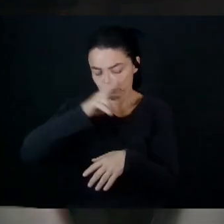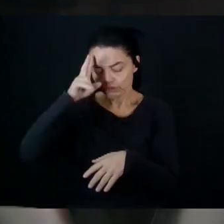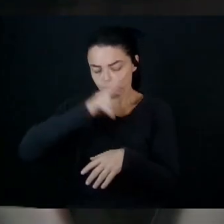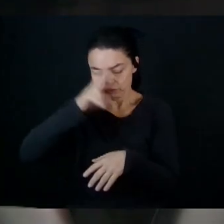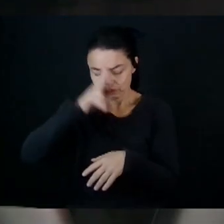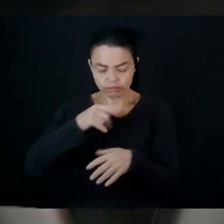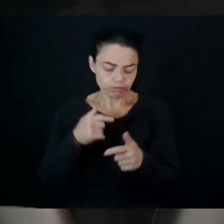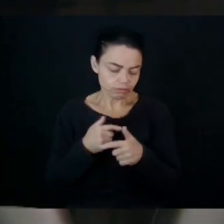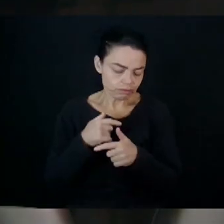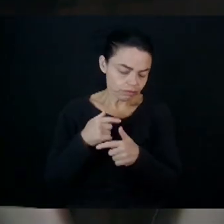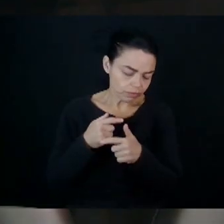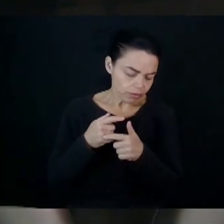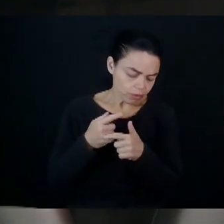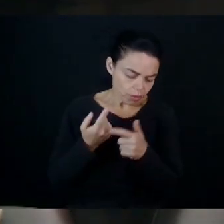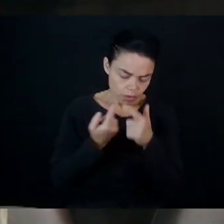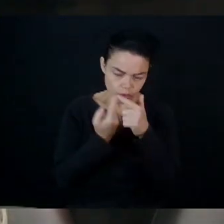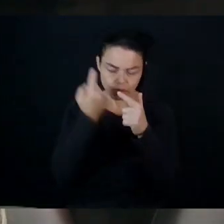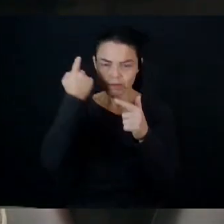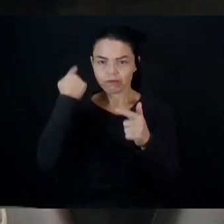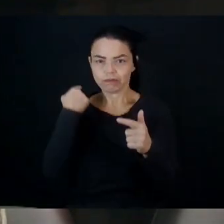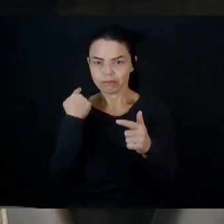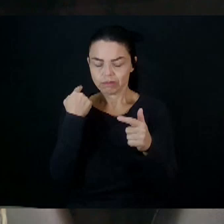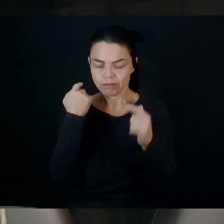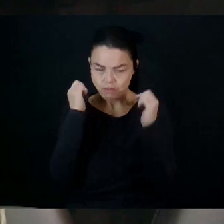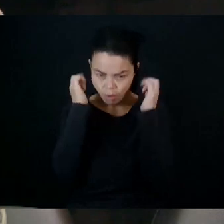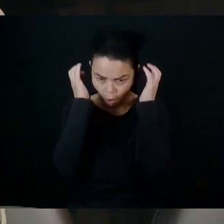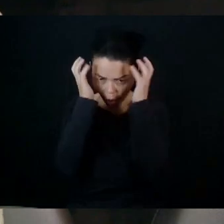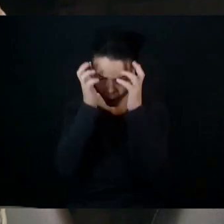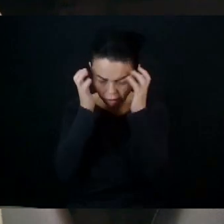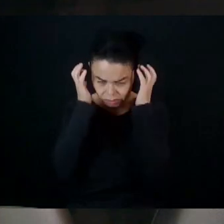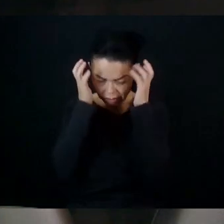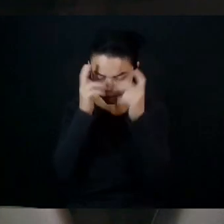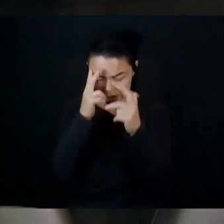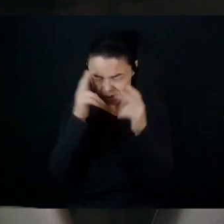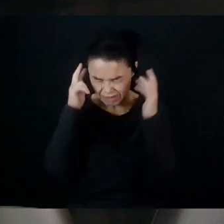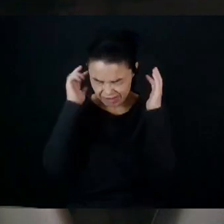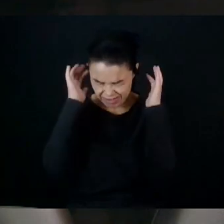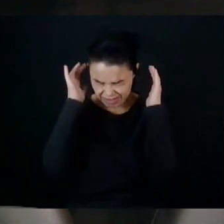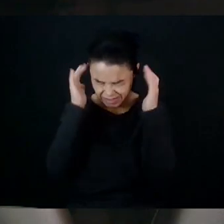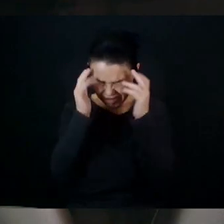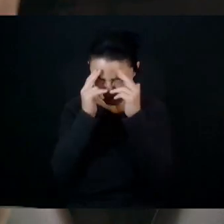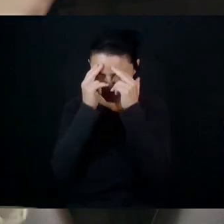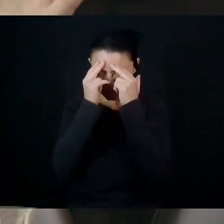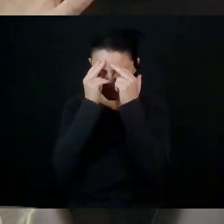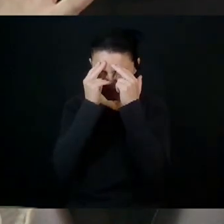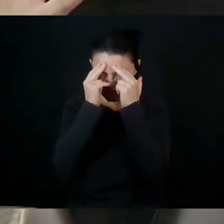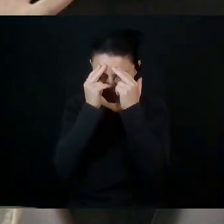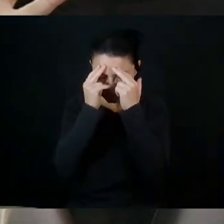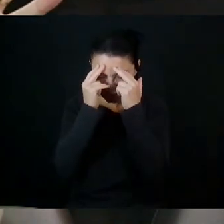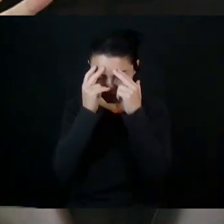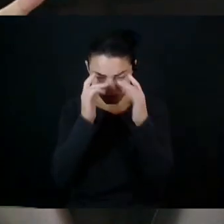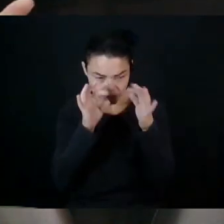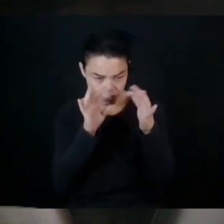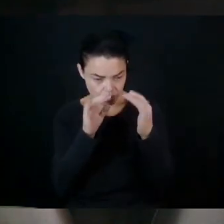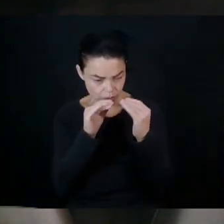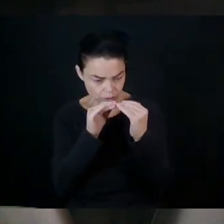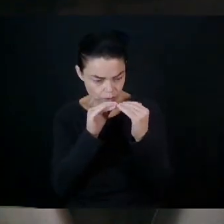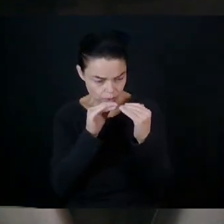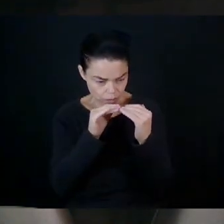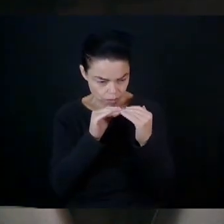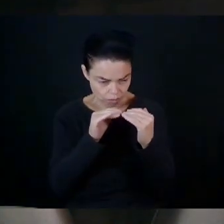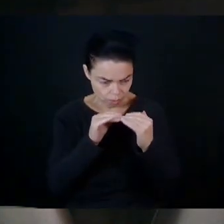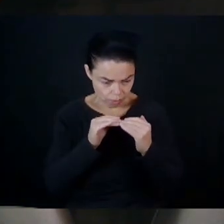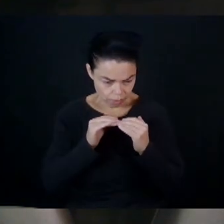situação, você mais ativa aquela lembrança e você mais faz associações